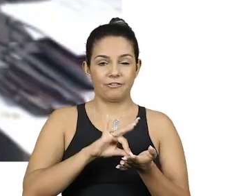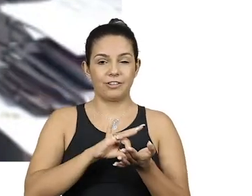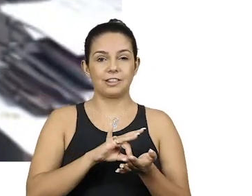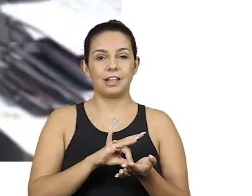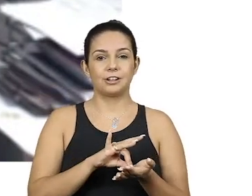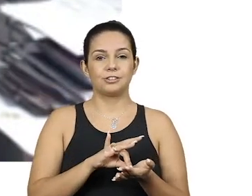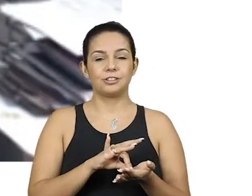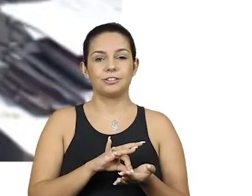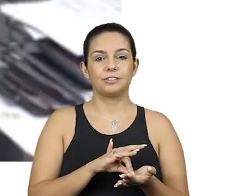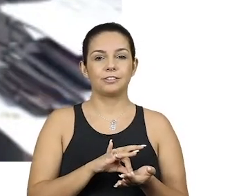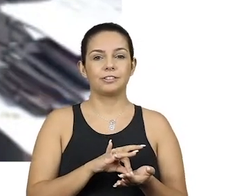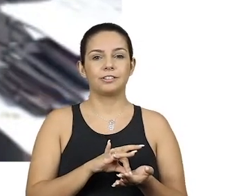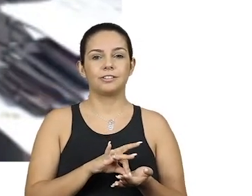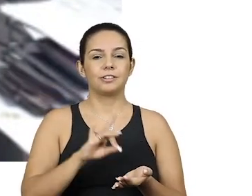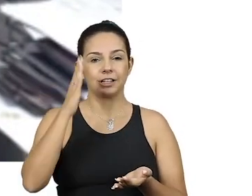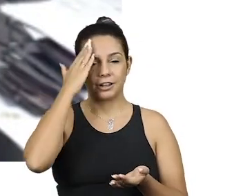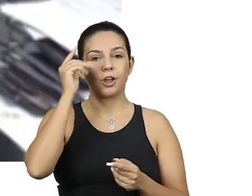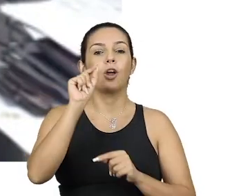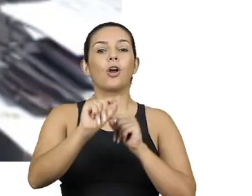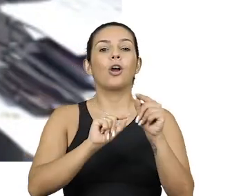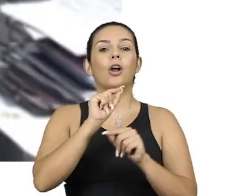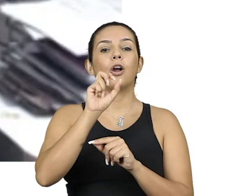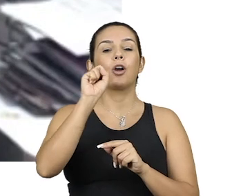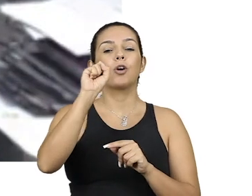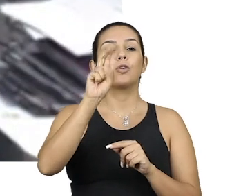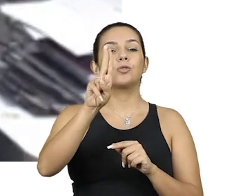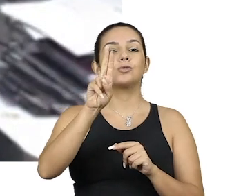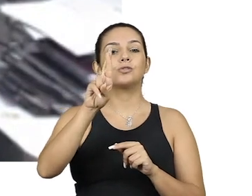muito menos sabia o que fosse surrealismo.